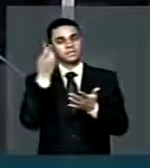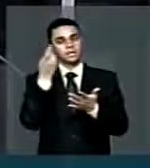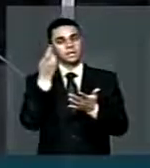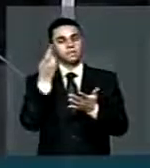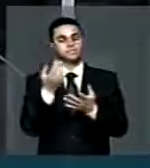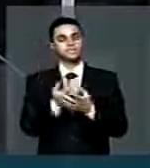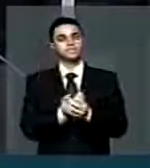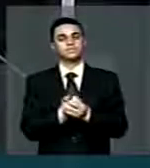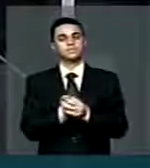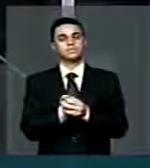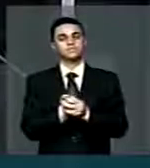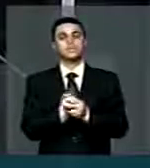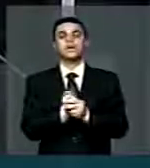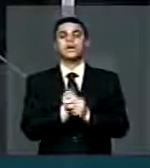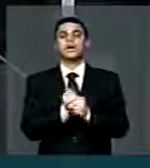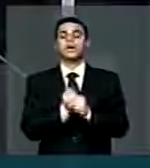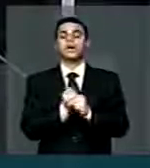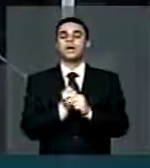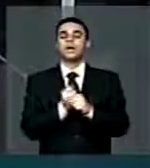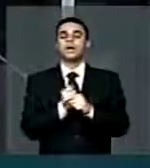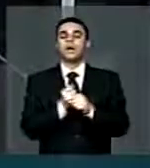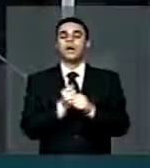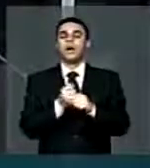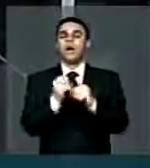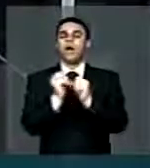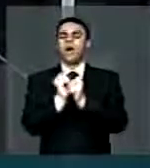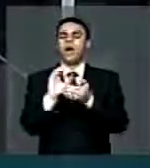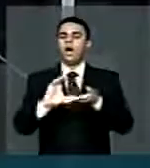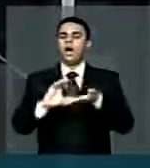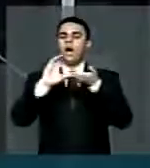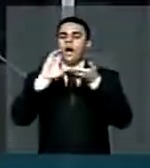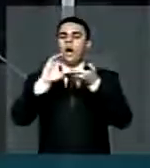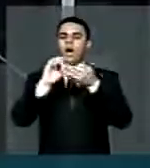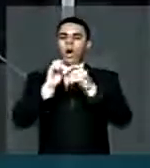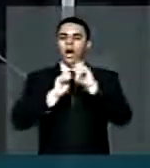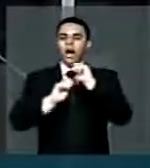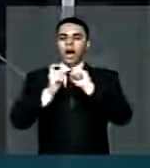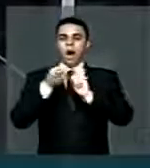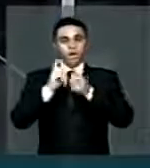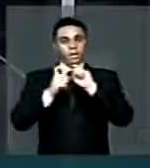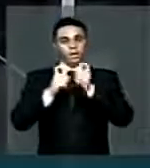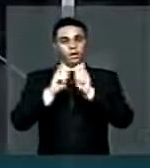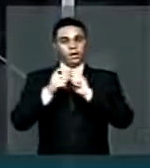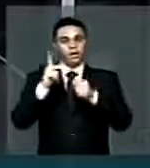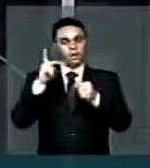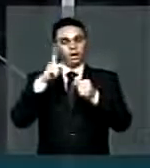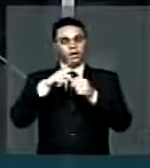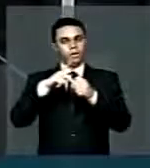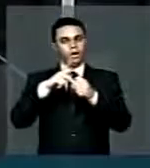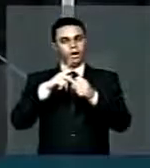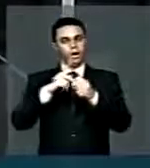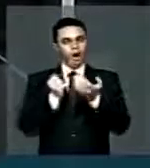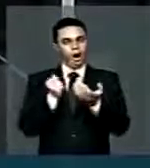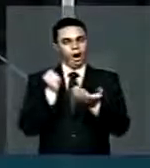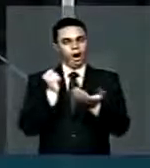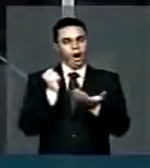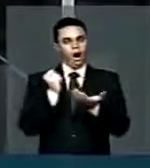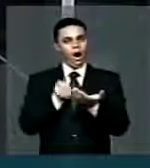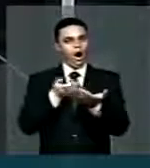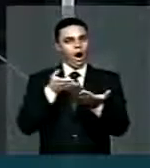senhores deputados, que no Conselho de Administração da Petrobras, que aprovou a transação à